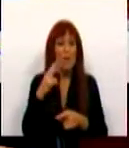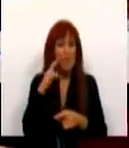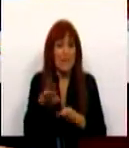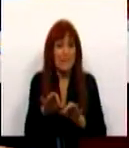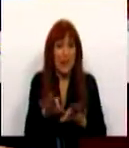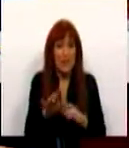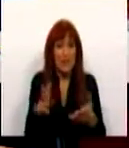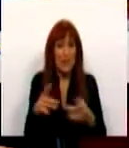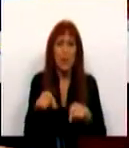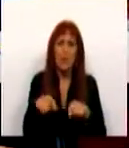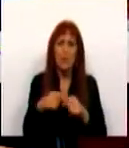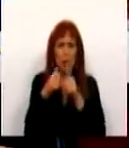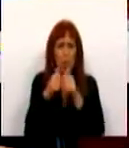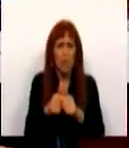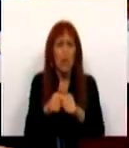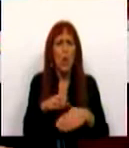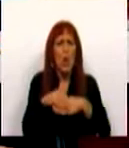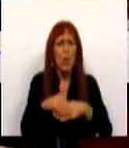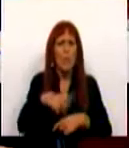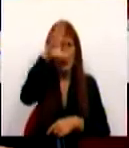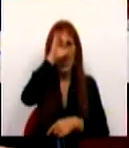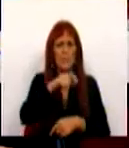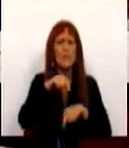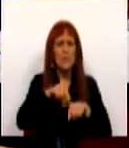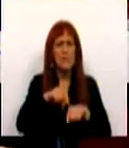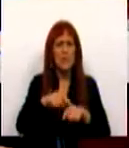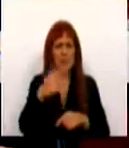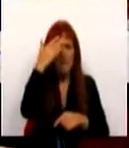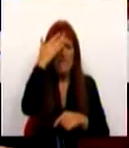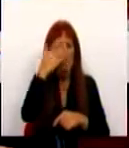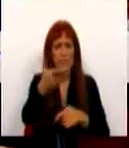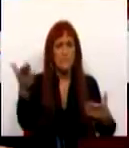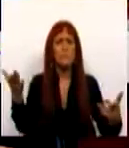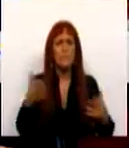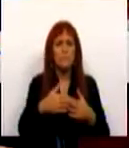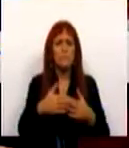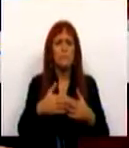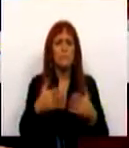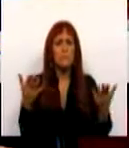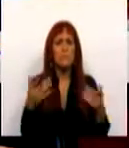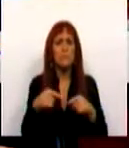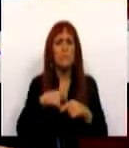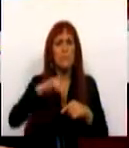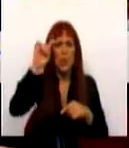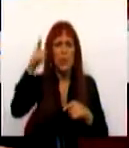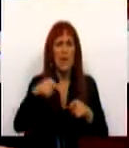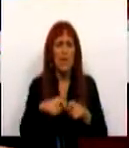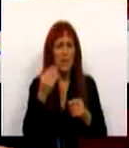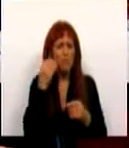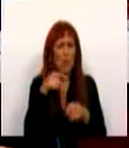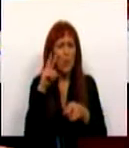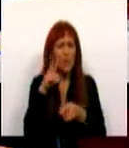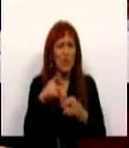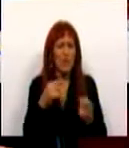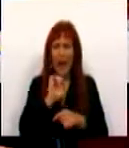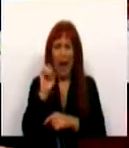dessa forma, e portanto cumprimento o Governo para esta perspectiva e sei que esta abordagem tem que